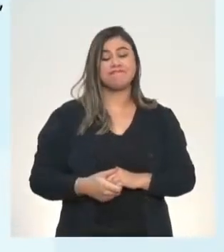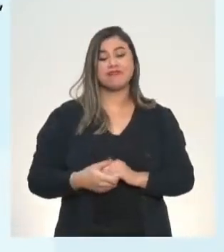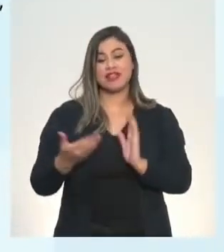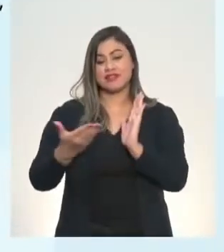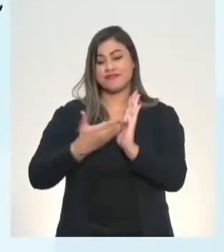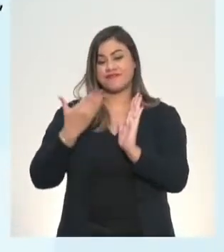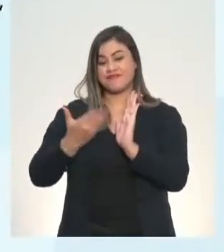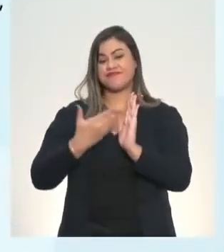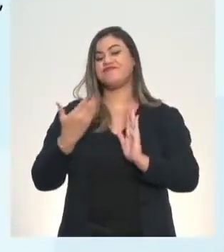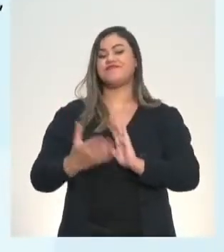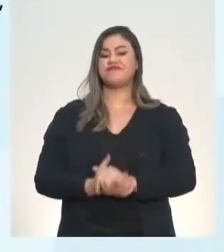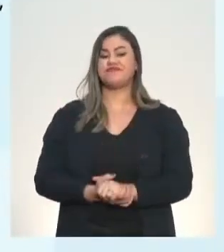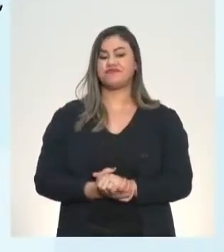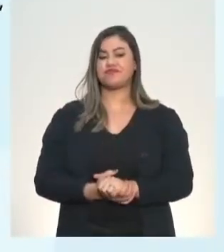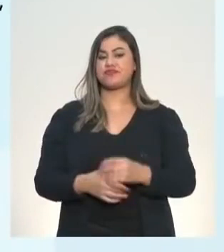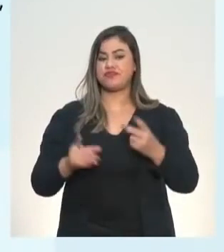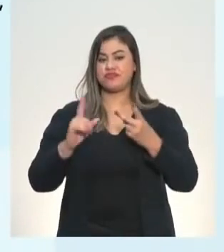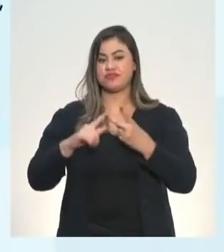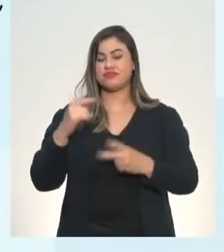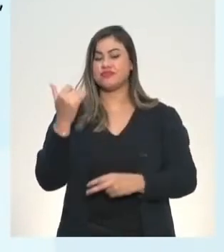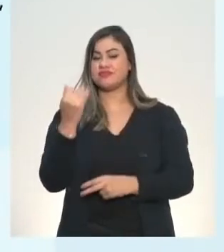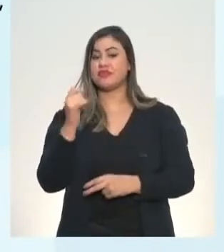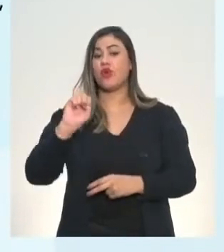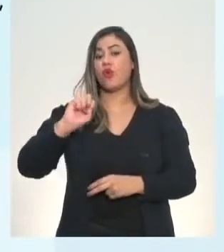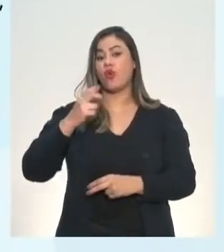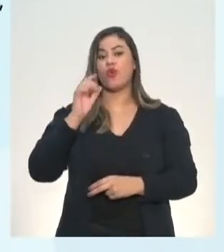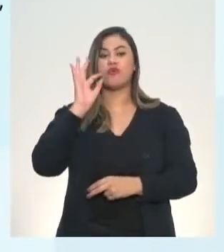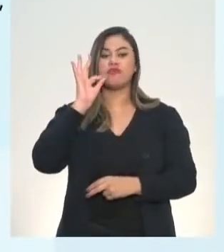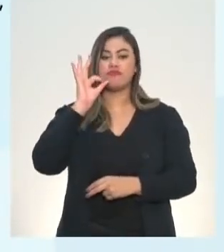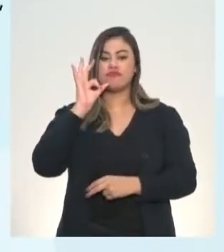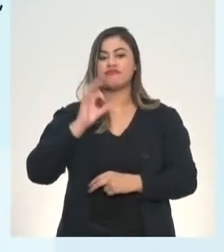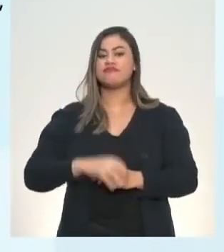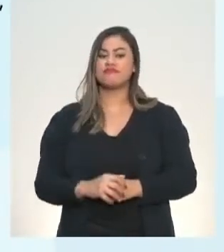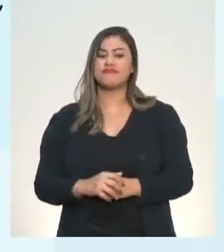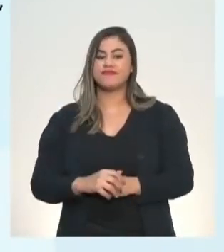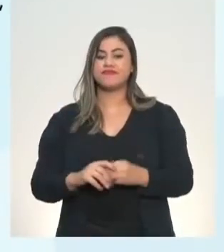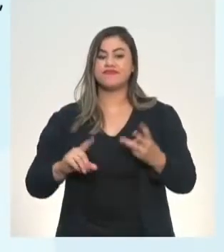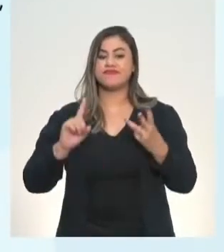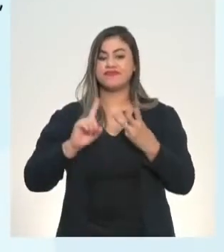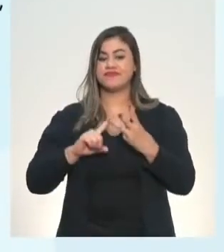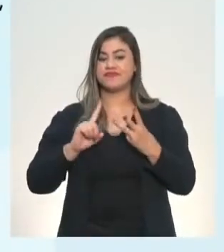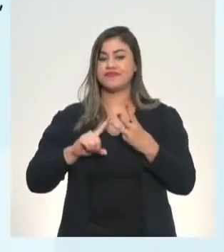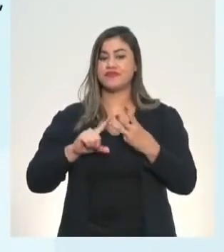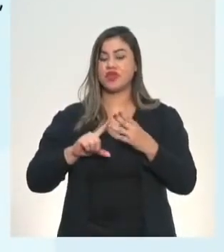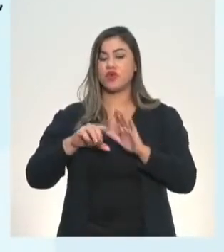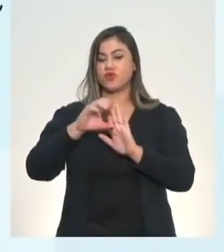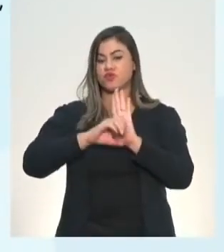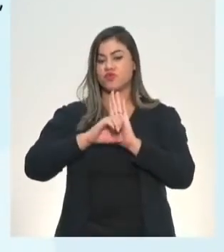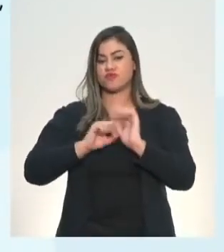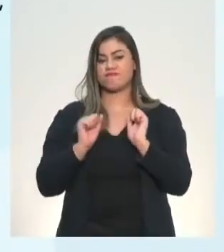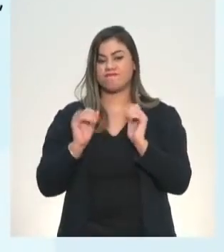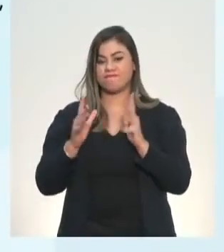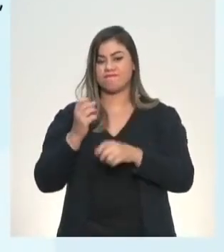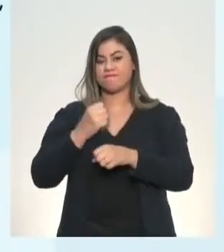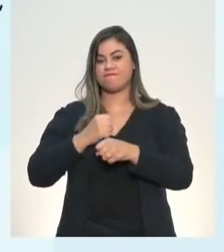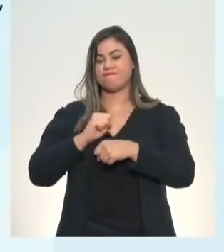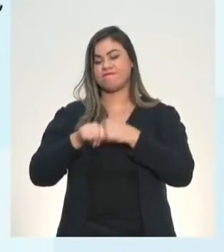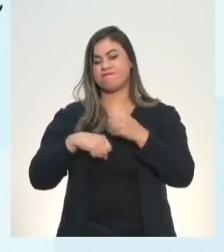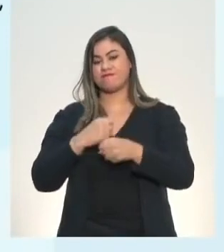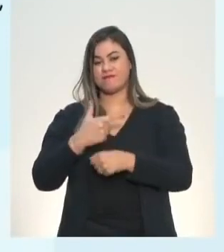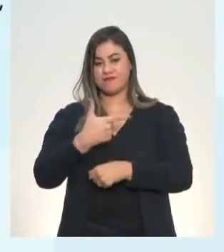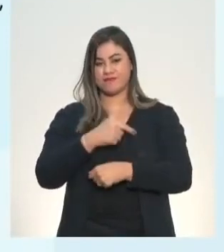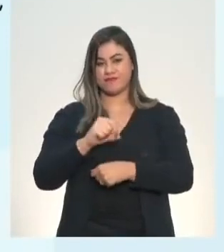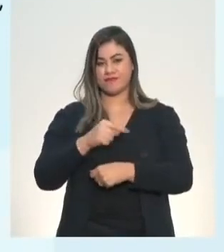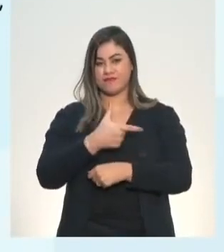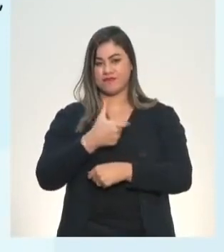caderno. A pen or a pencil. Uma caneta ou um lápis. And your booklet. Currículo em Ação 2021, Caderno do Aluno,